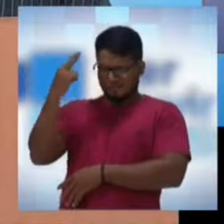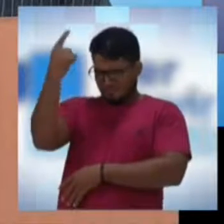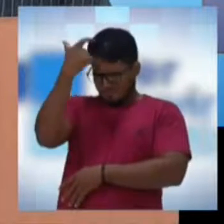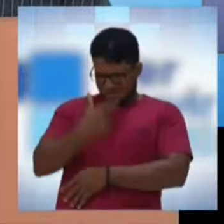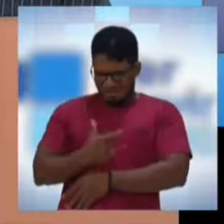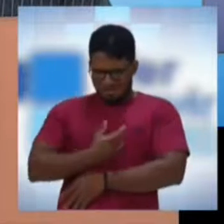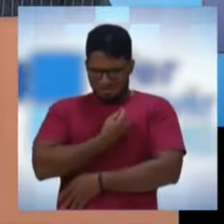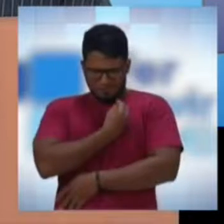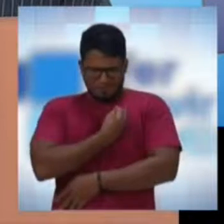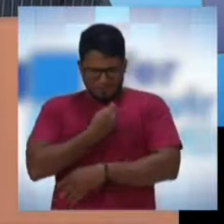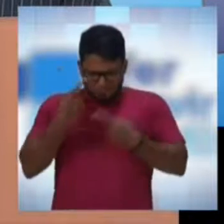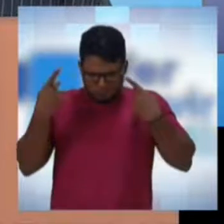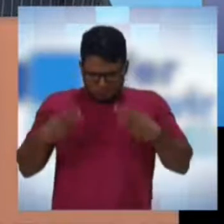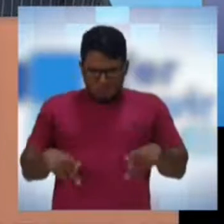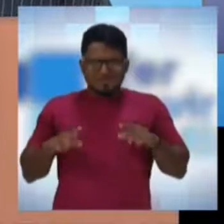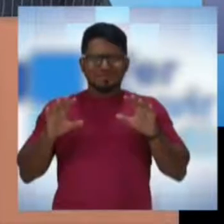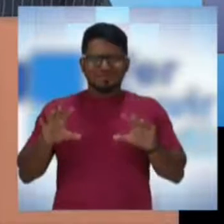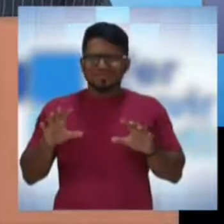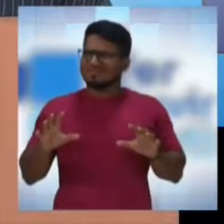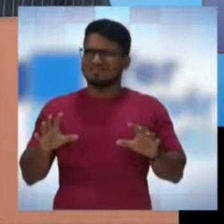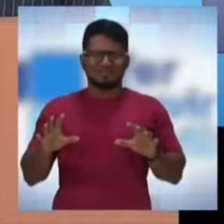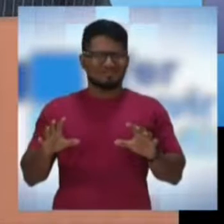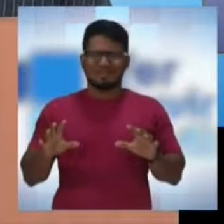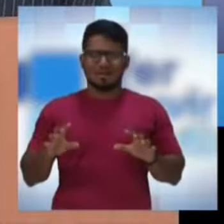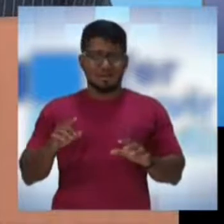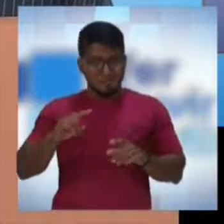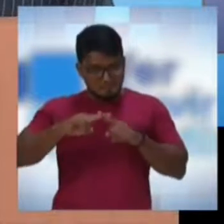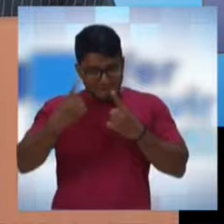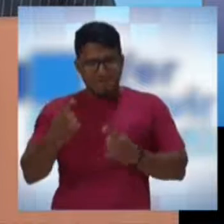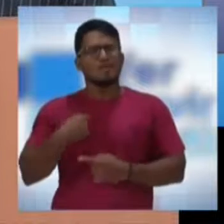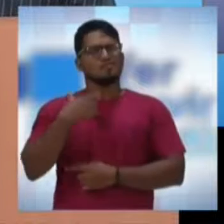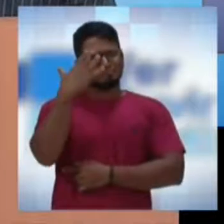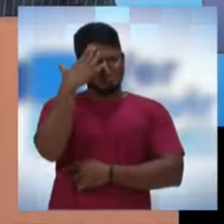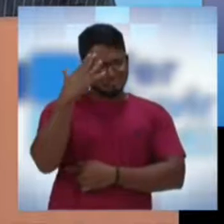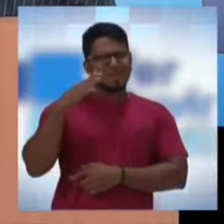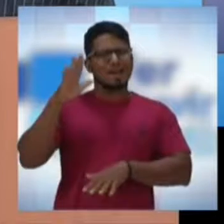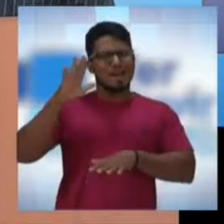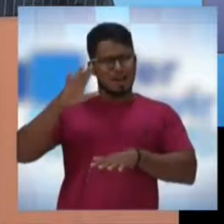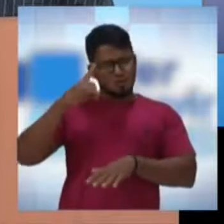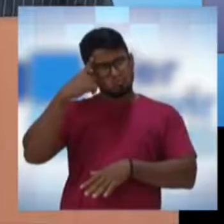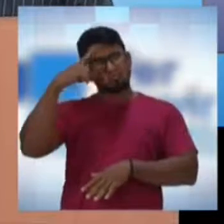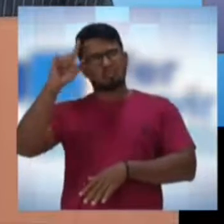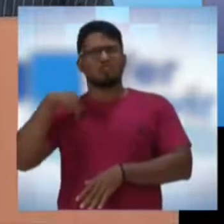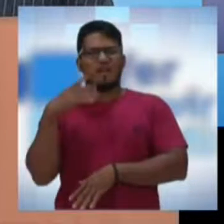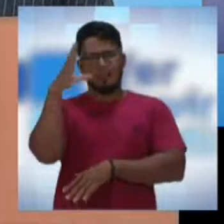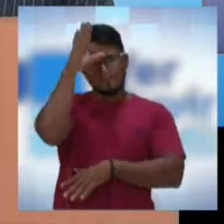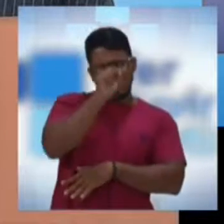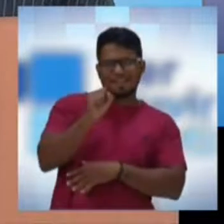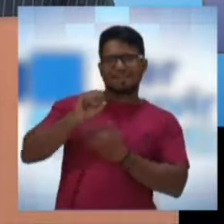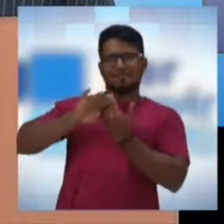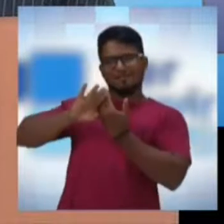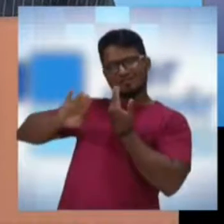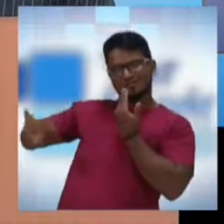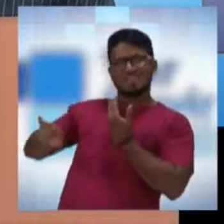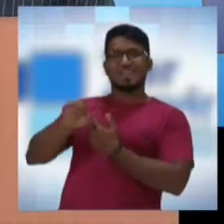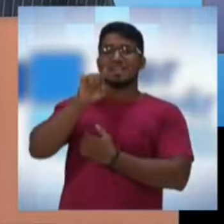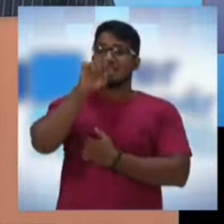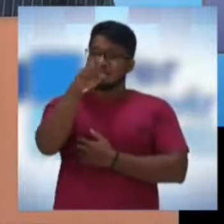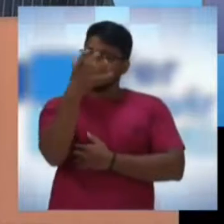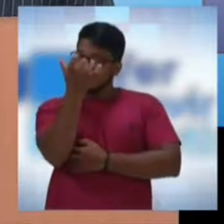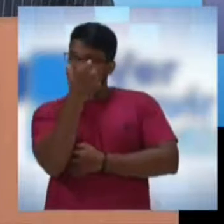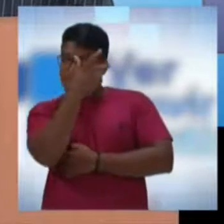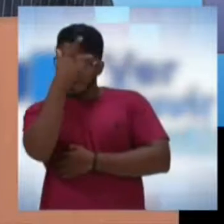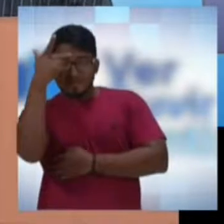vida como está. Mas eu sei que um dia a gente aprende. Se